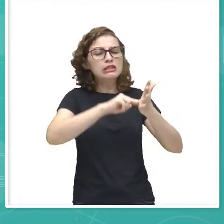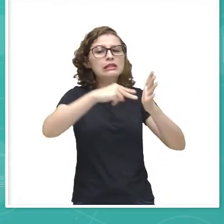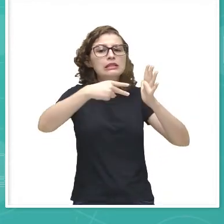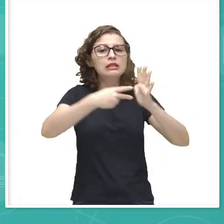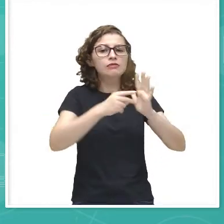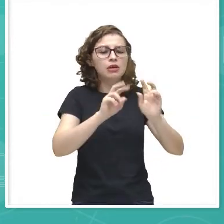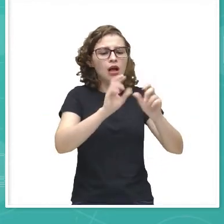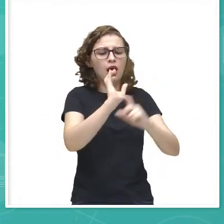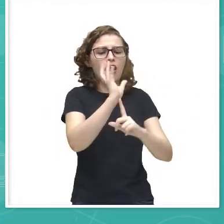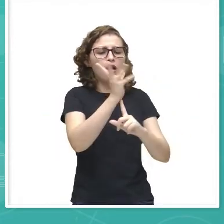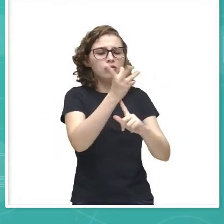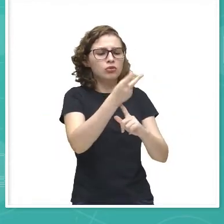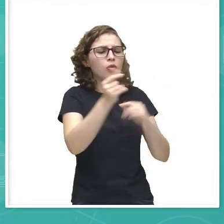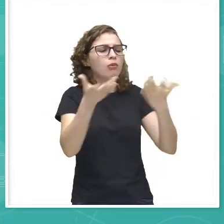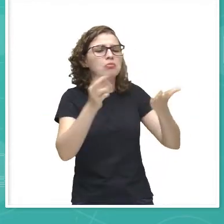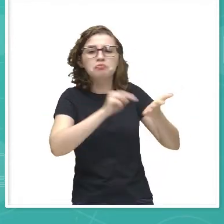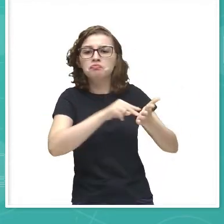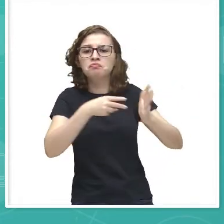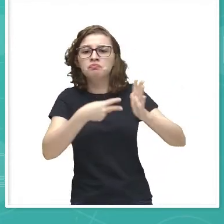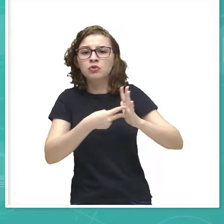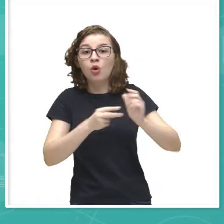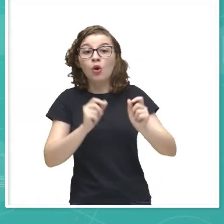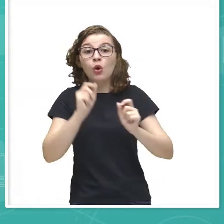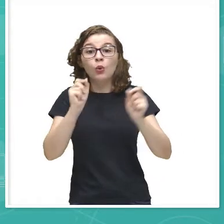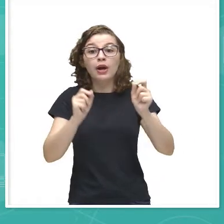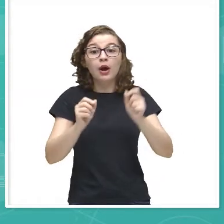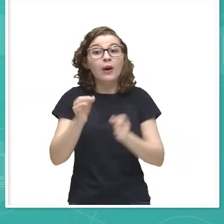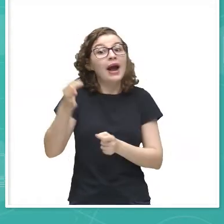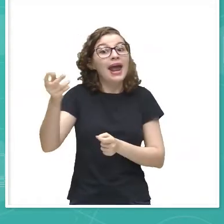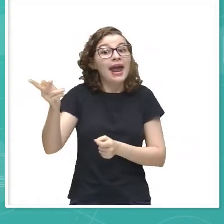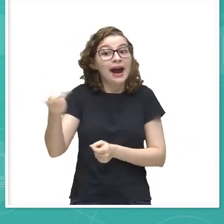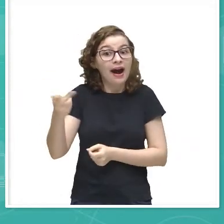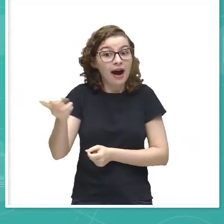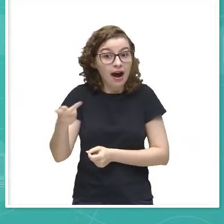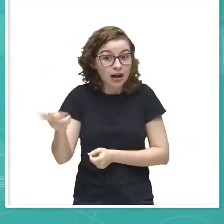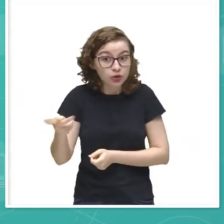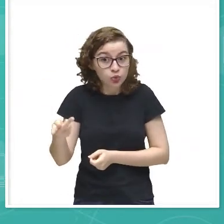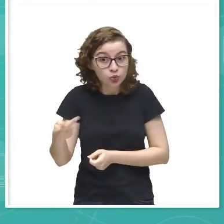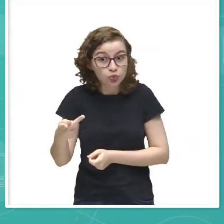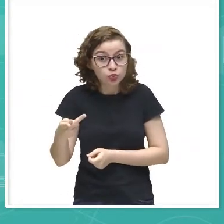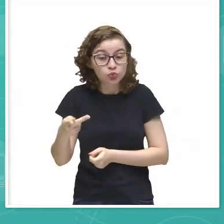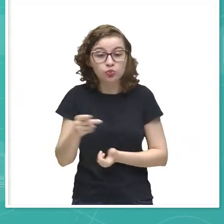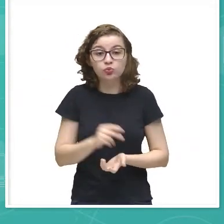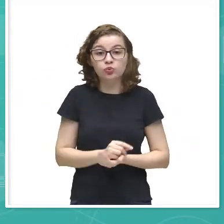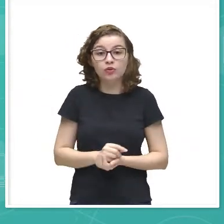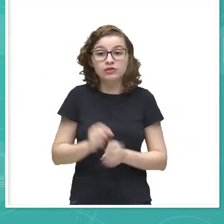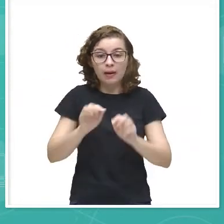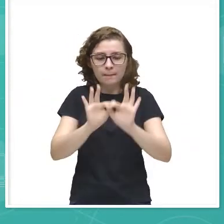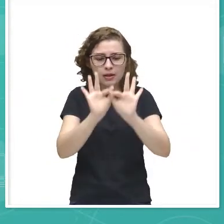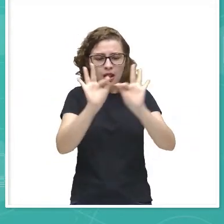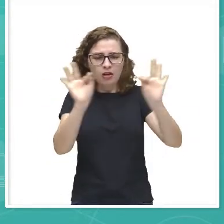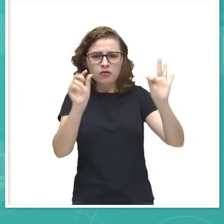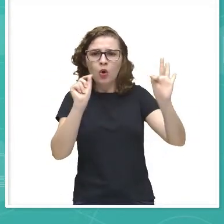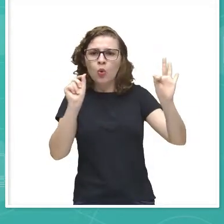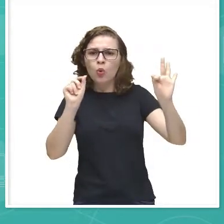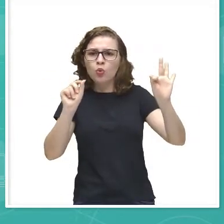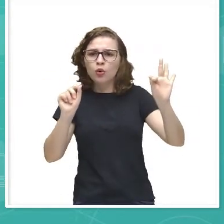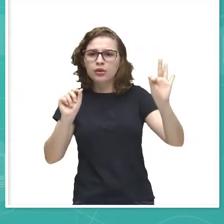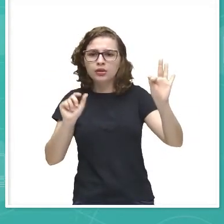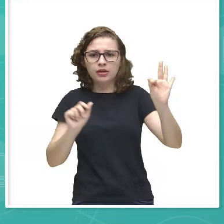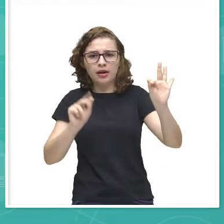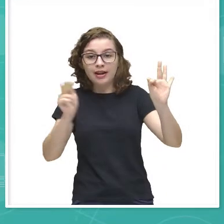como incorreto. Lembra que eu falei para vocês, tem que sempre prestar atenção no enunciado. Ele